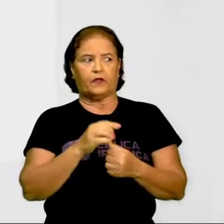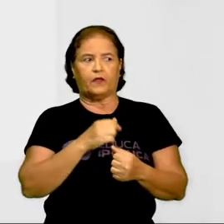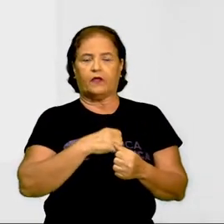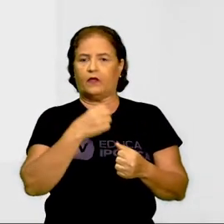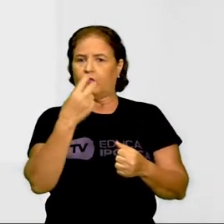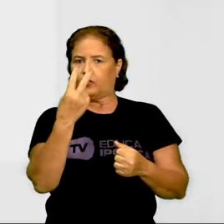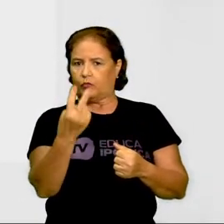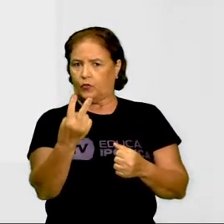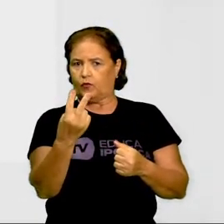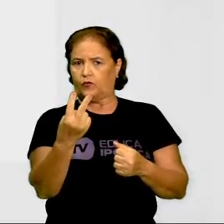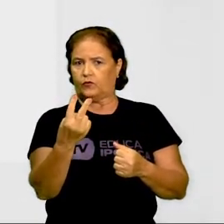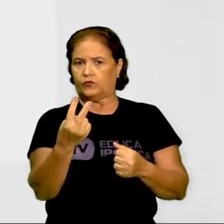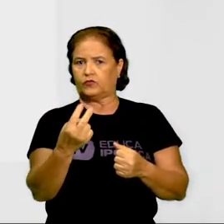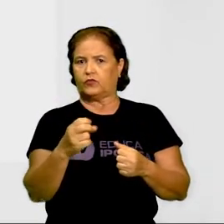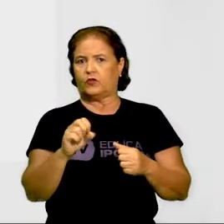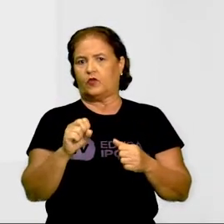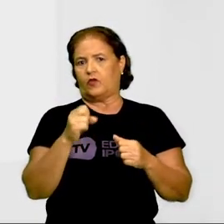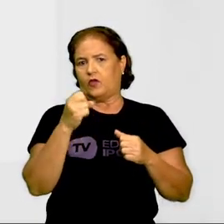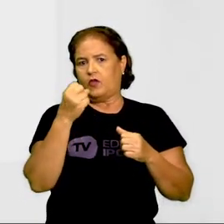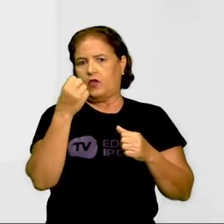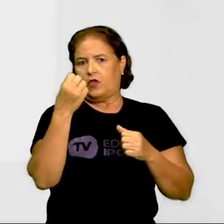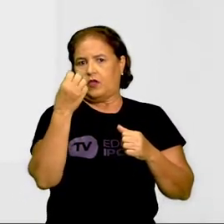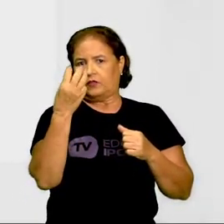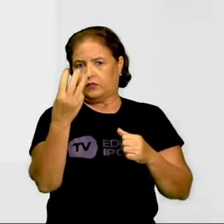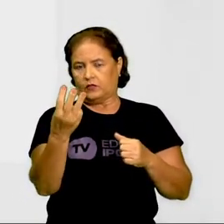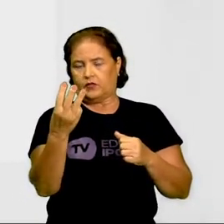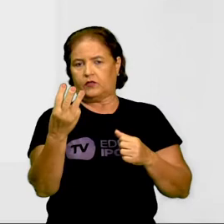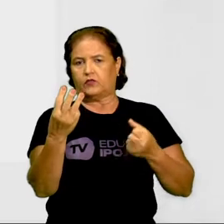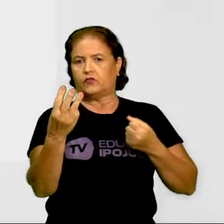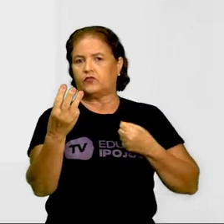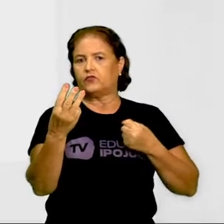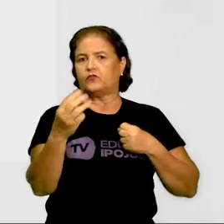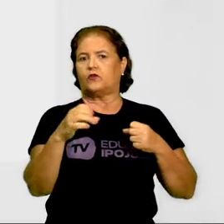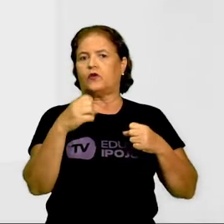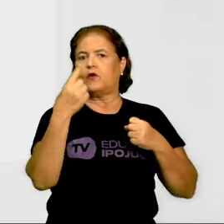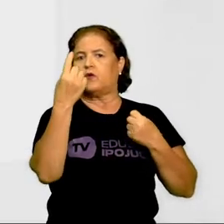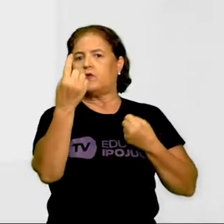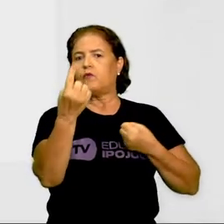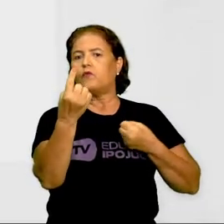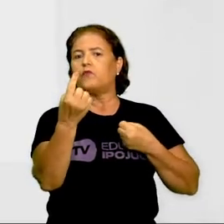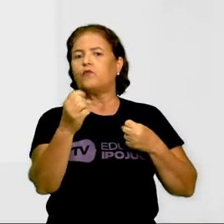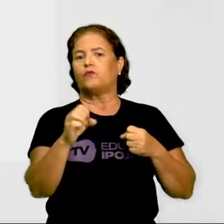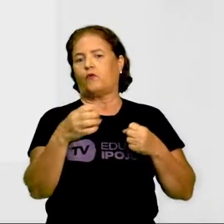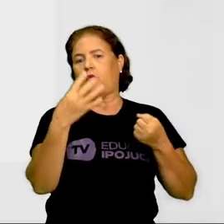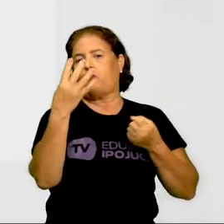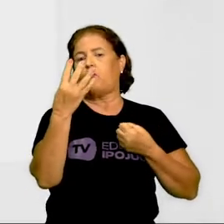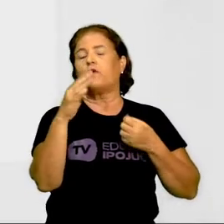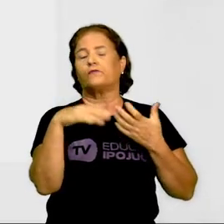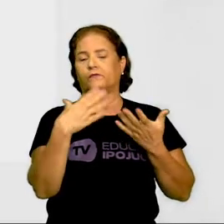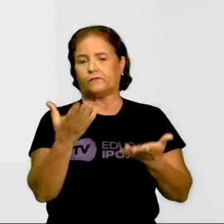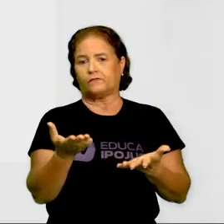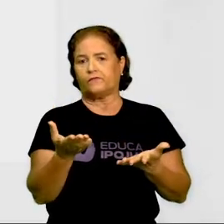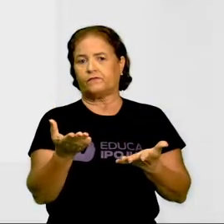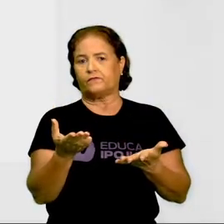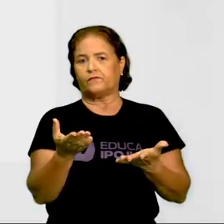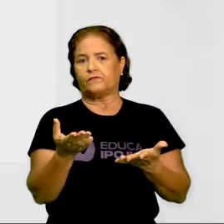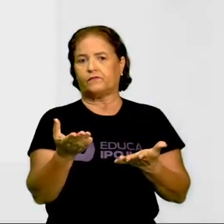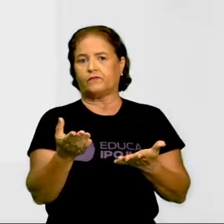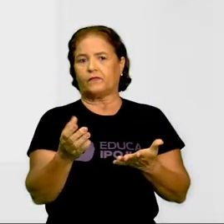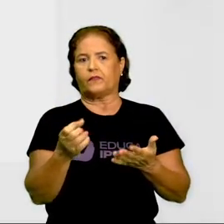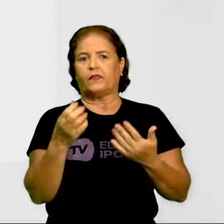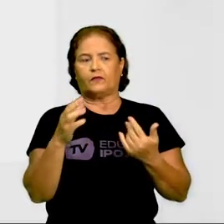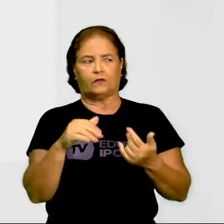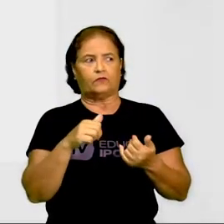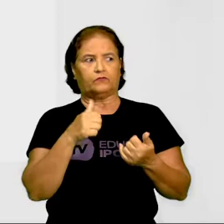número 2? É a caixa número 3? É a caixa número 1? Ou a caixa número 4?